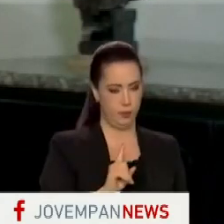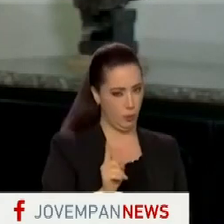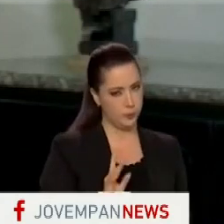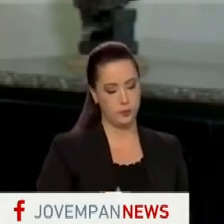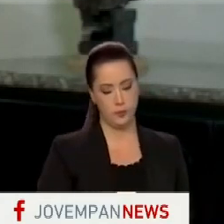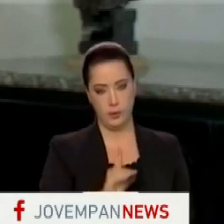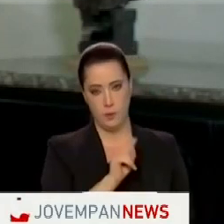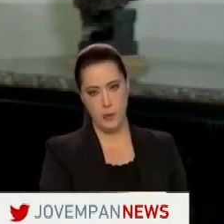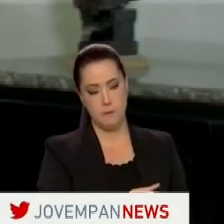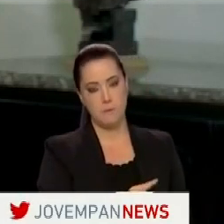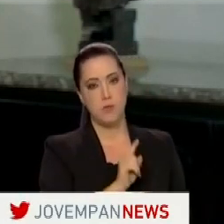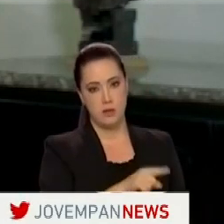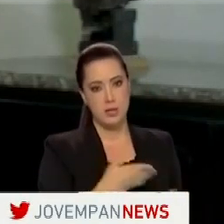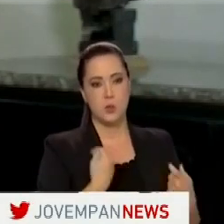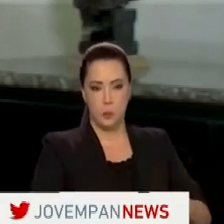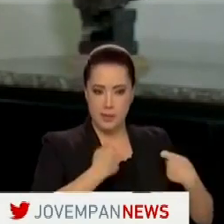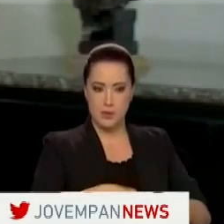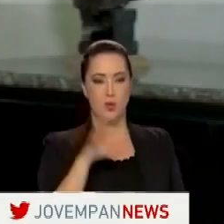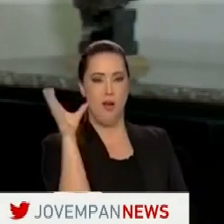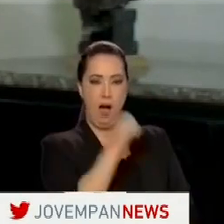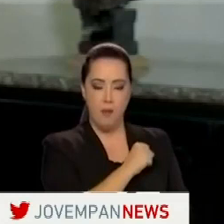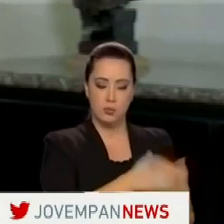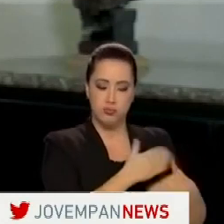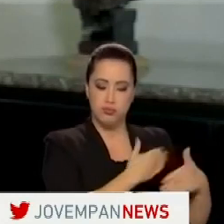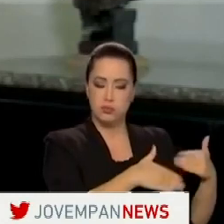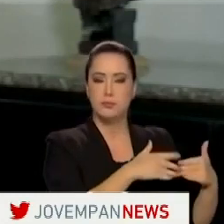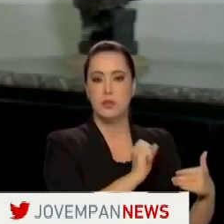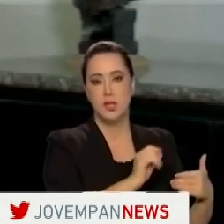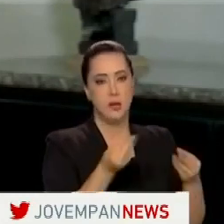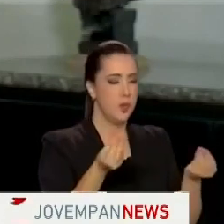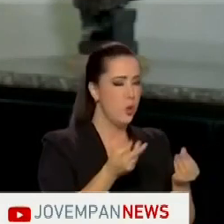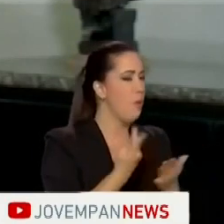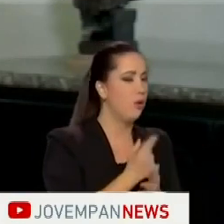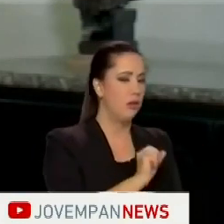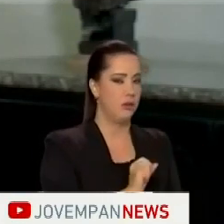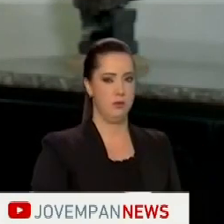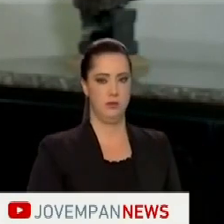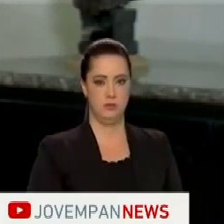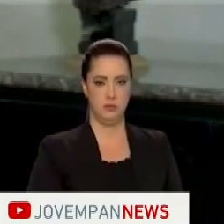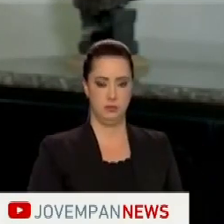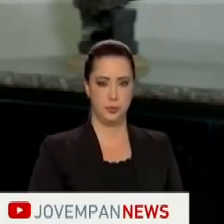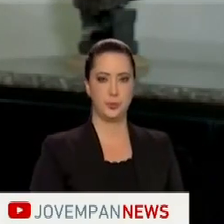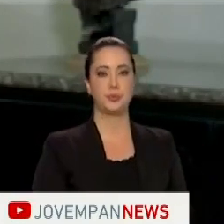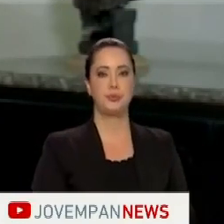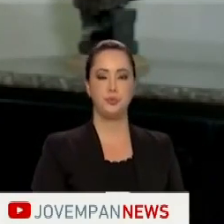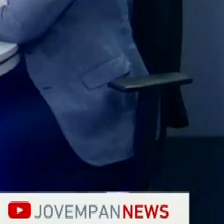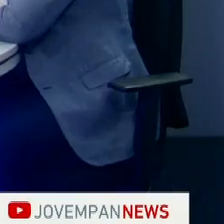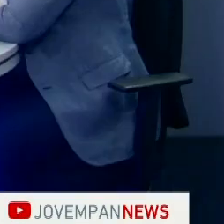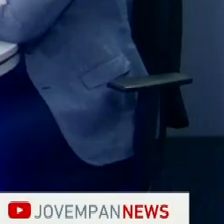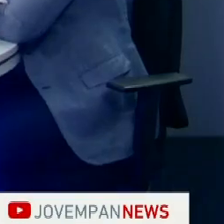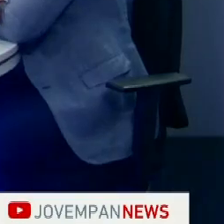CGU disse que deve prevalecer o princípio da transparência na administração pública. Nosso último giro, então, para fecharmos. Um minuto,